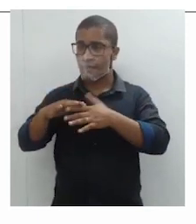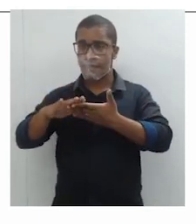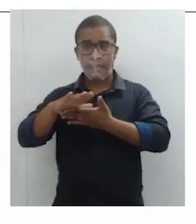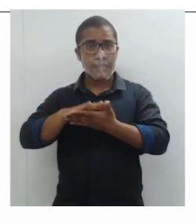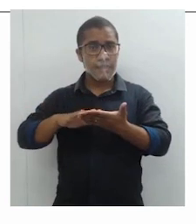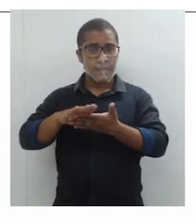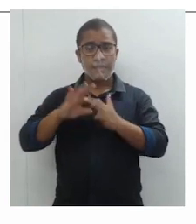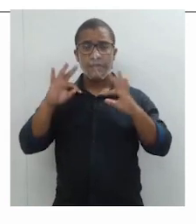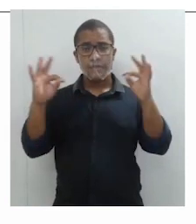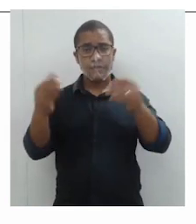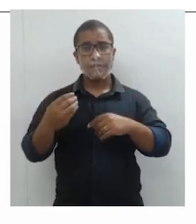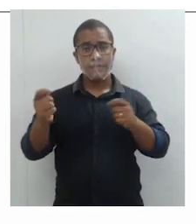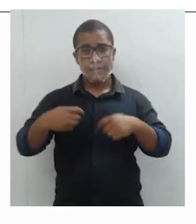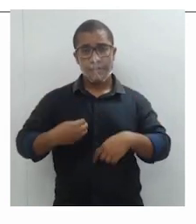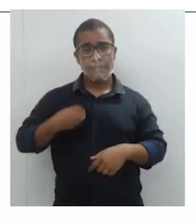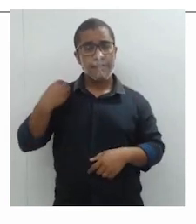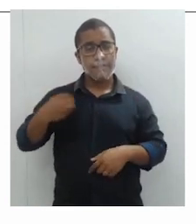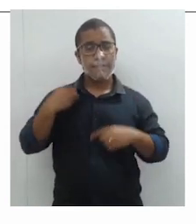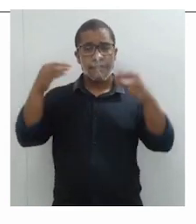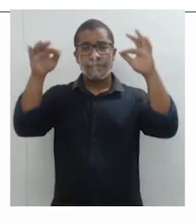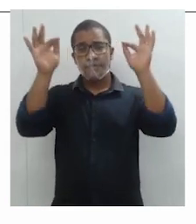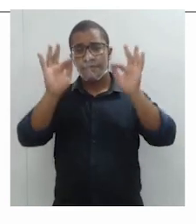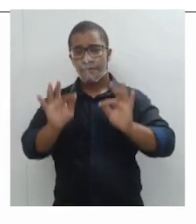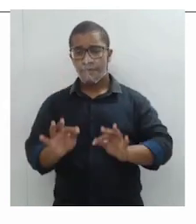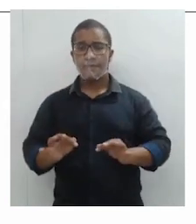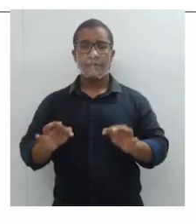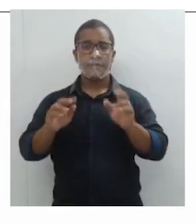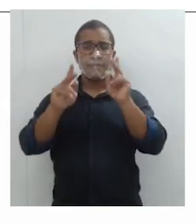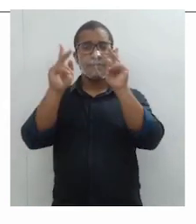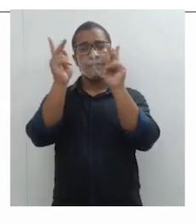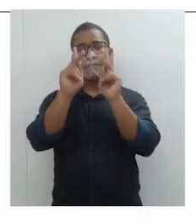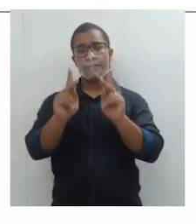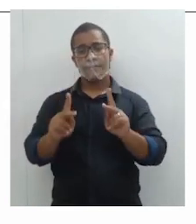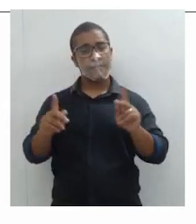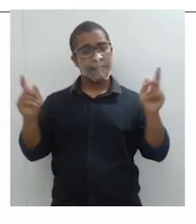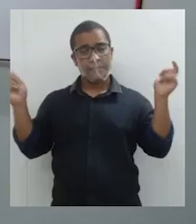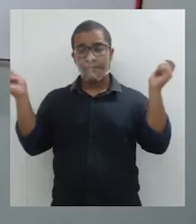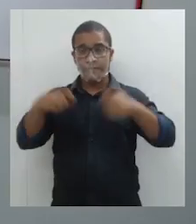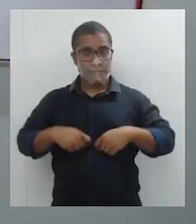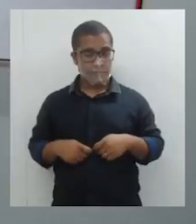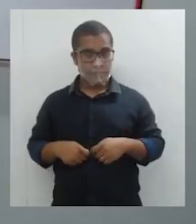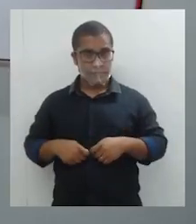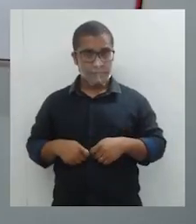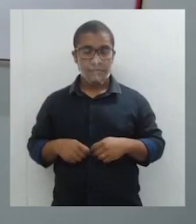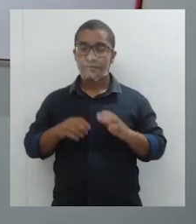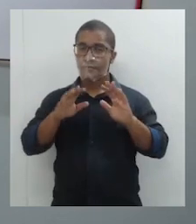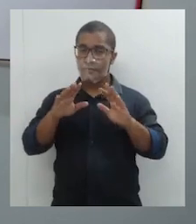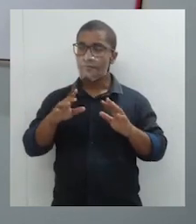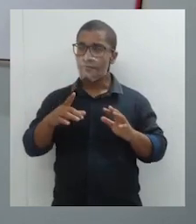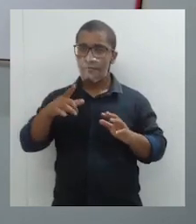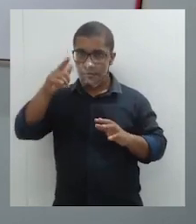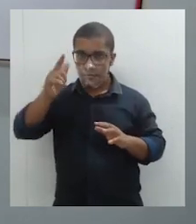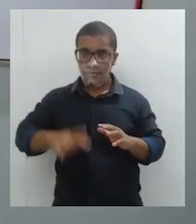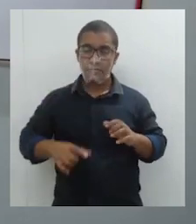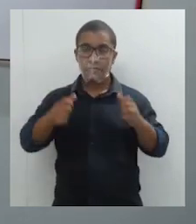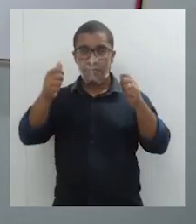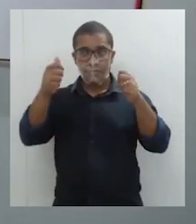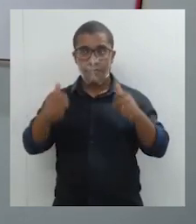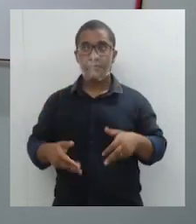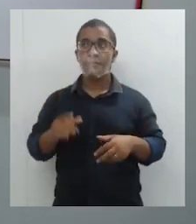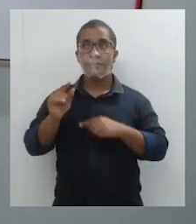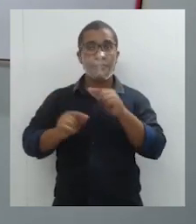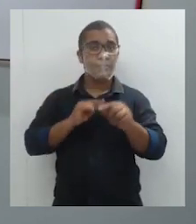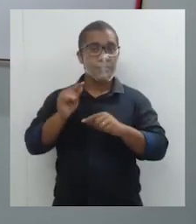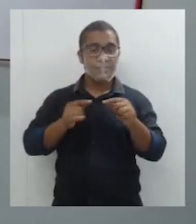viveram felizes em plena harmonia e em paz cortando aqui para mim não se por mais uma vez traga essa